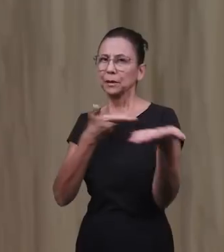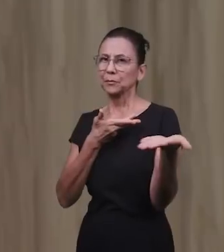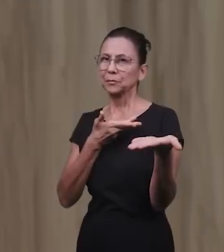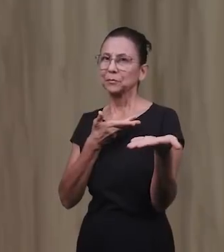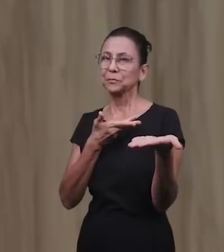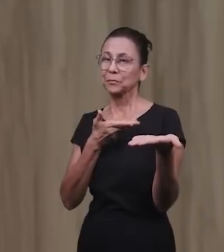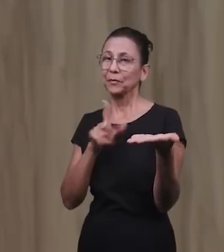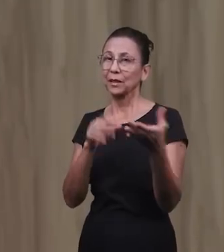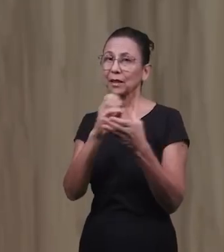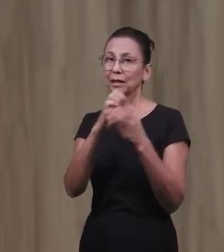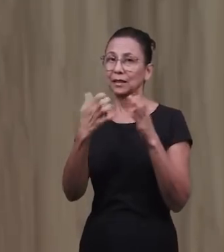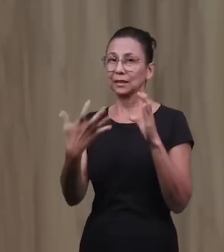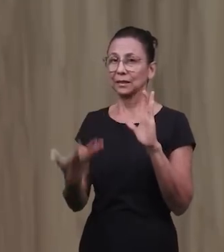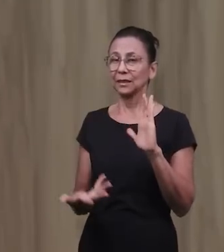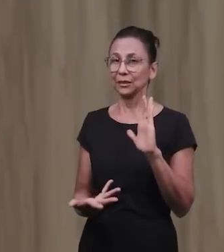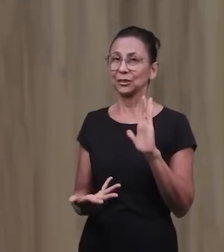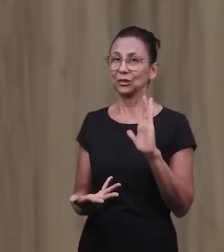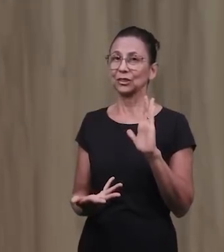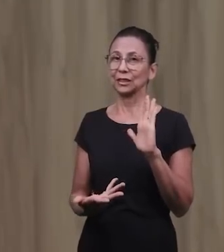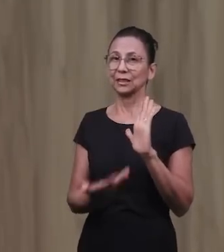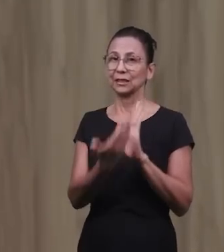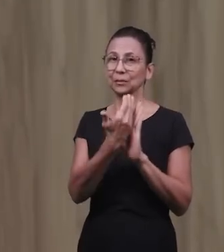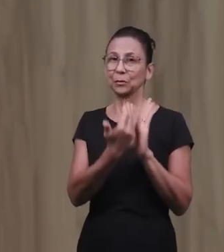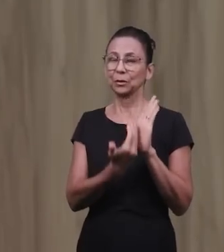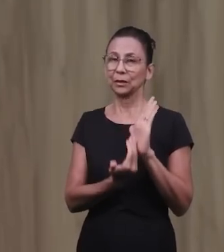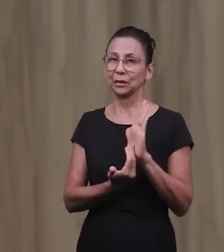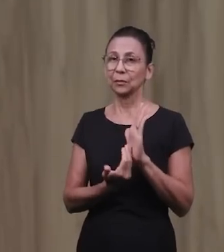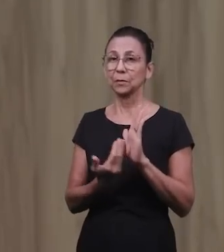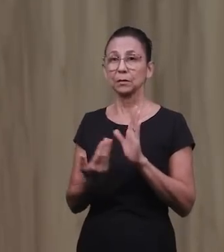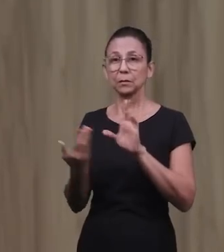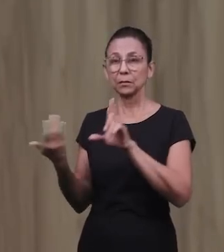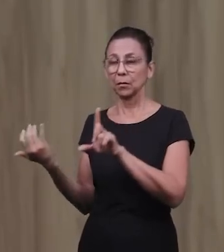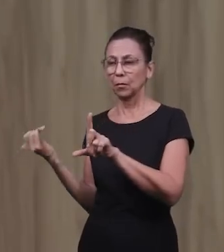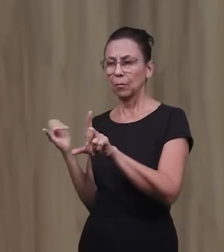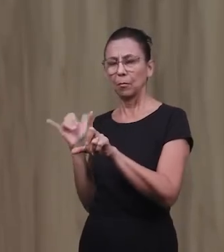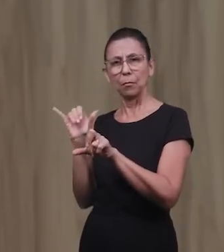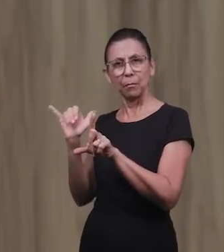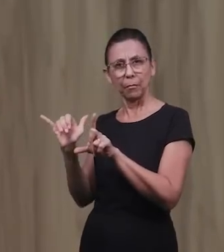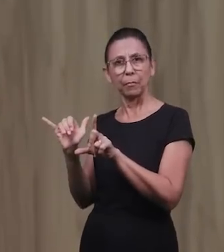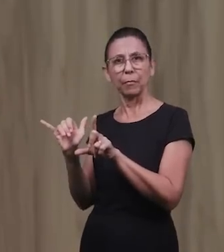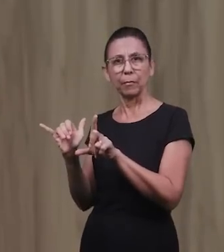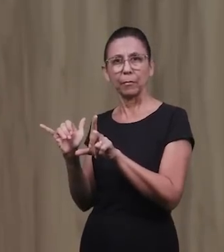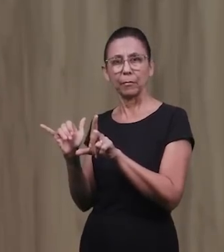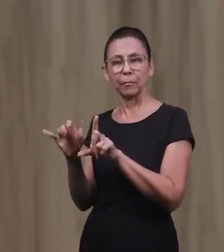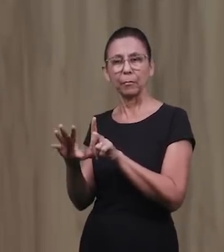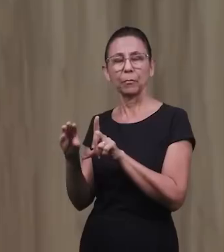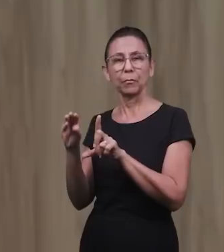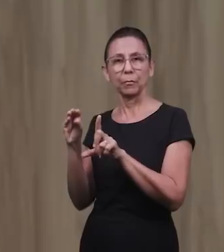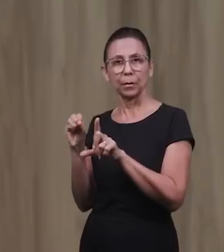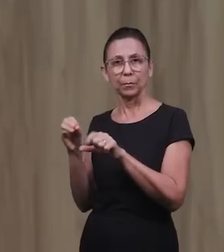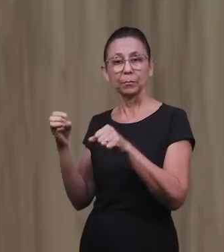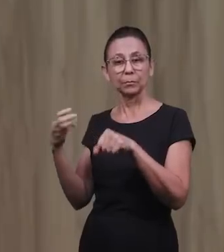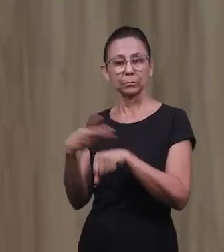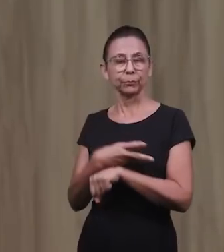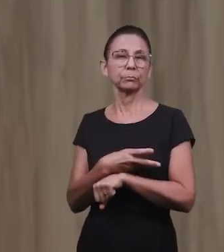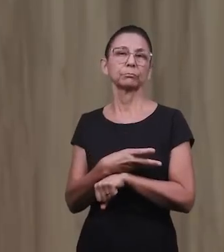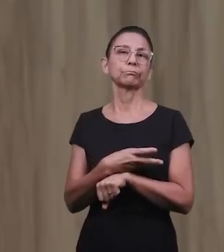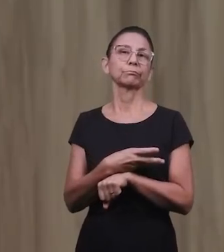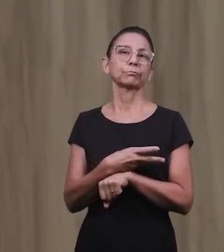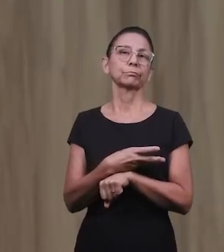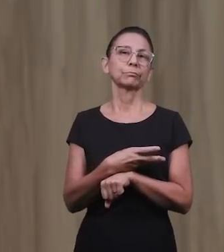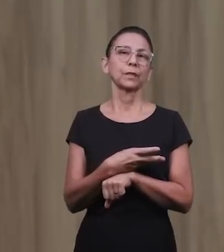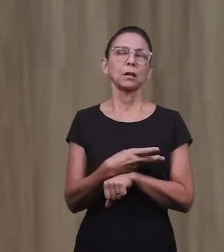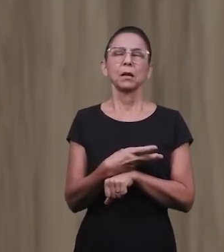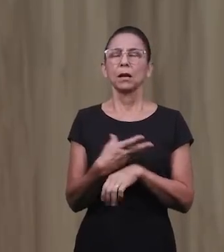com a gente. Essa é a característica desse quadro. Você se apontar a câmera do seu celular para esse QR Code, você vai ser redirecionado para o